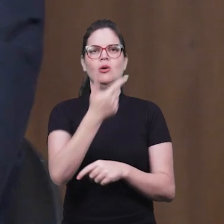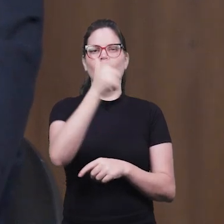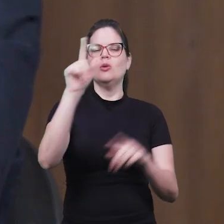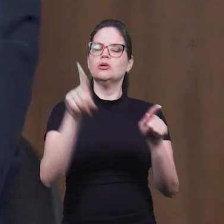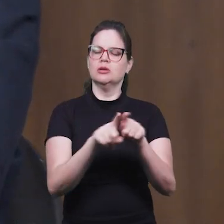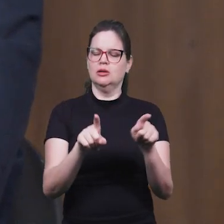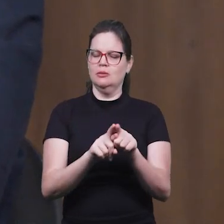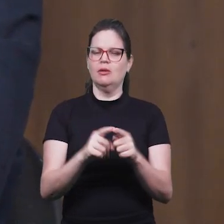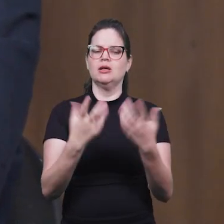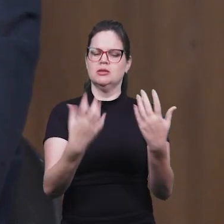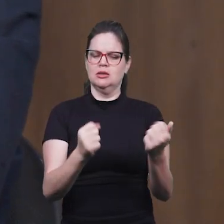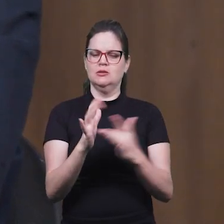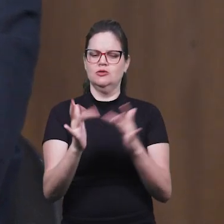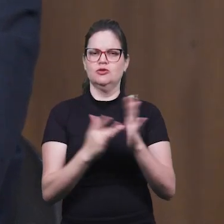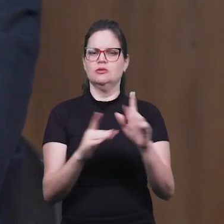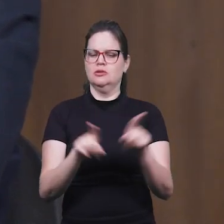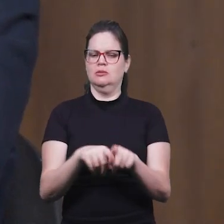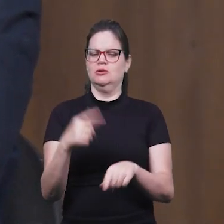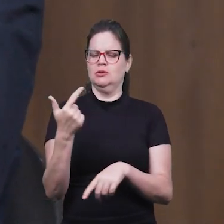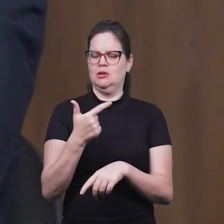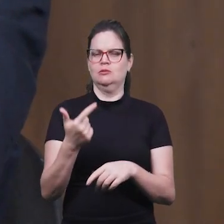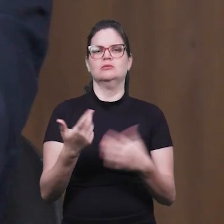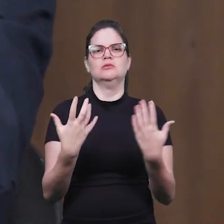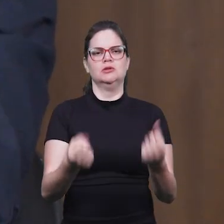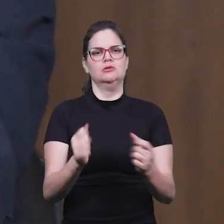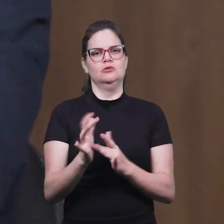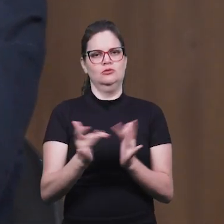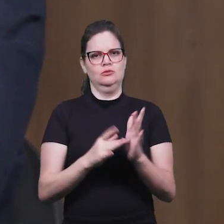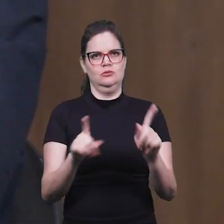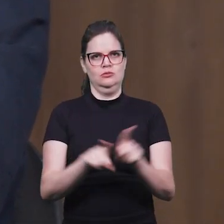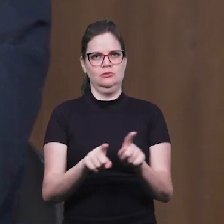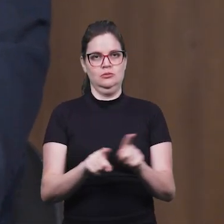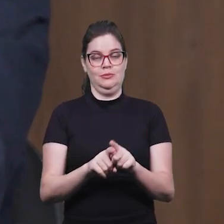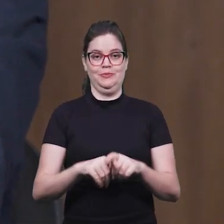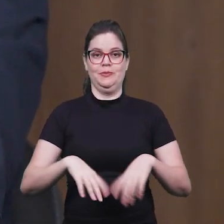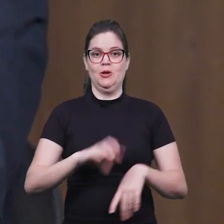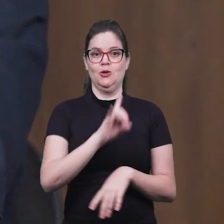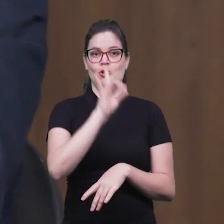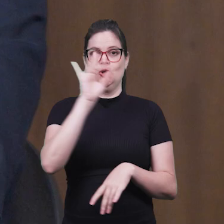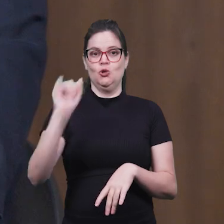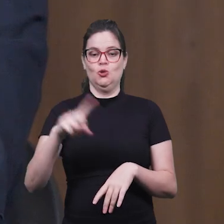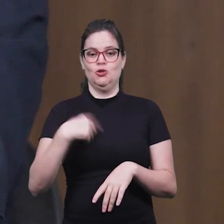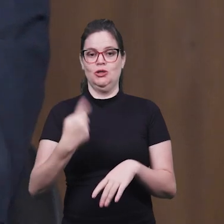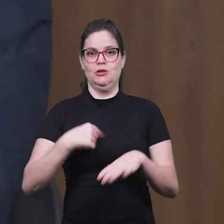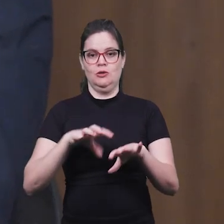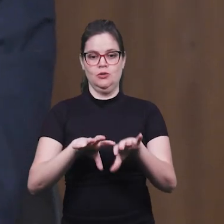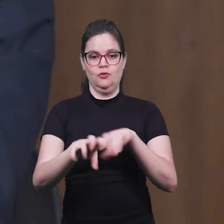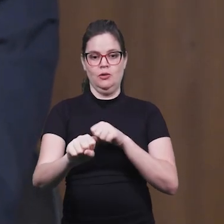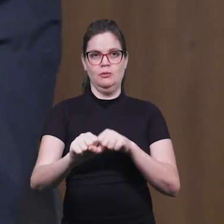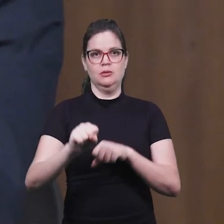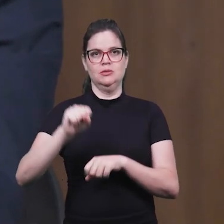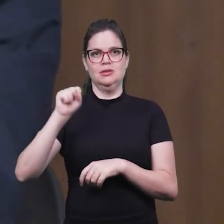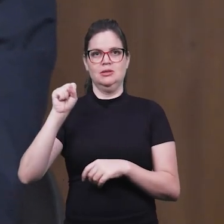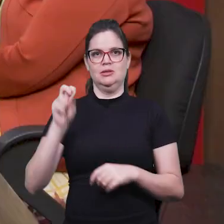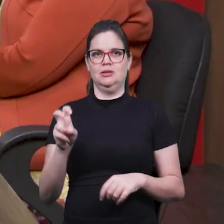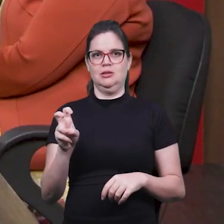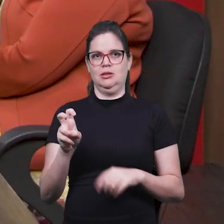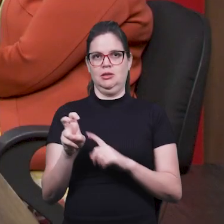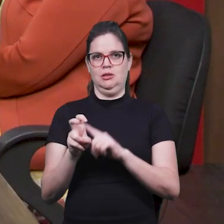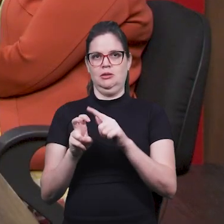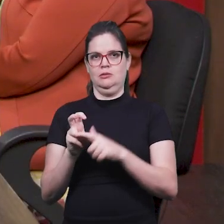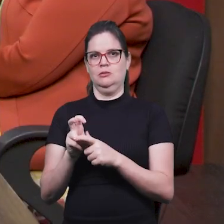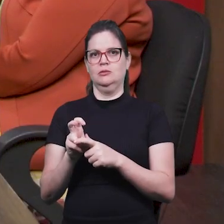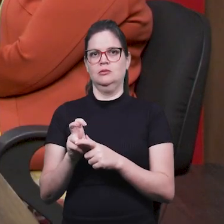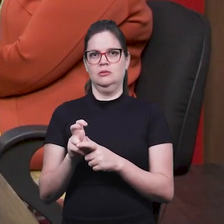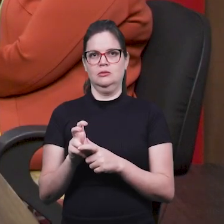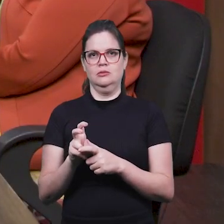um segundo colega. Quando nós nos formamos, nós éramos em 5. Eu sozinho, quando